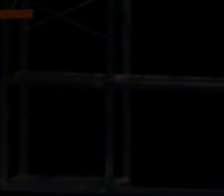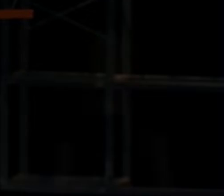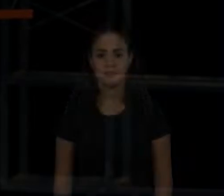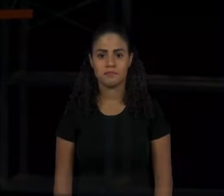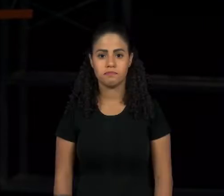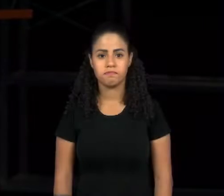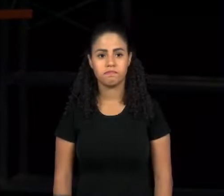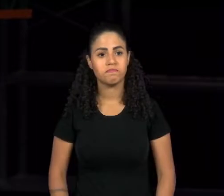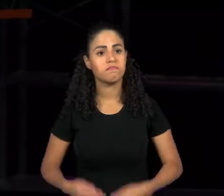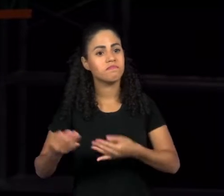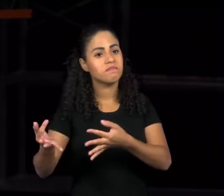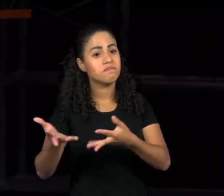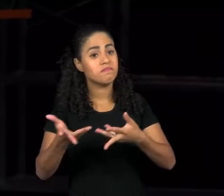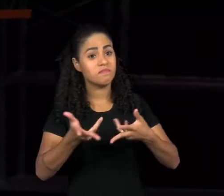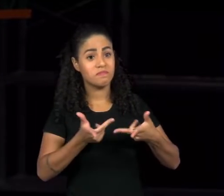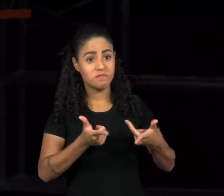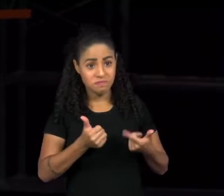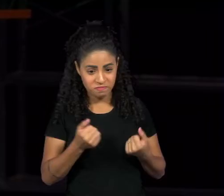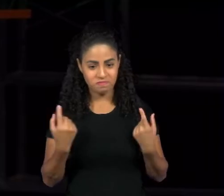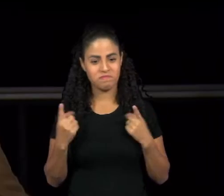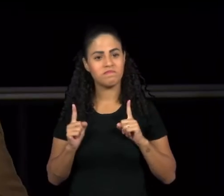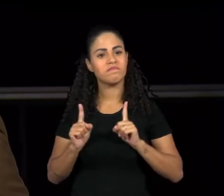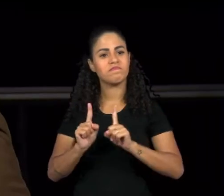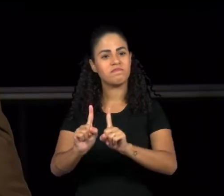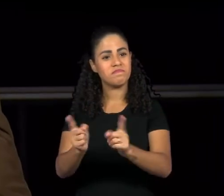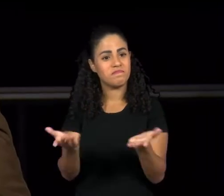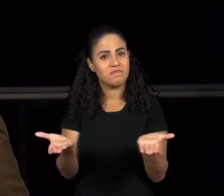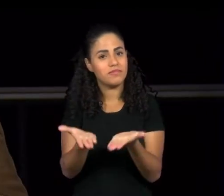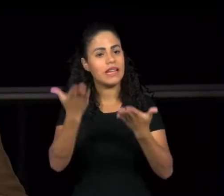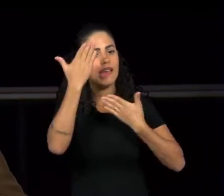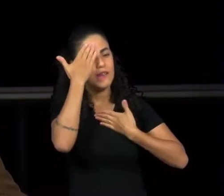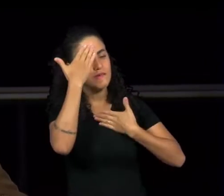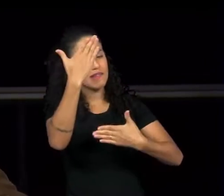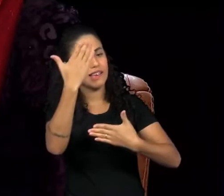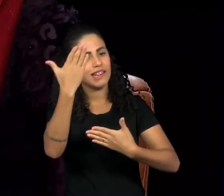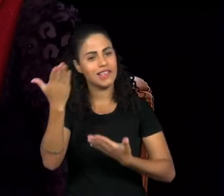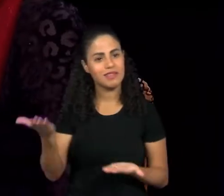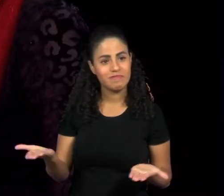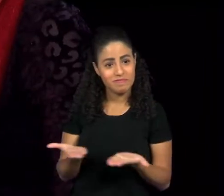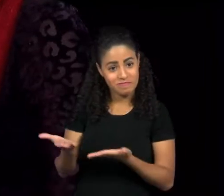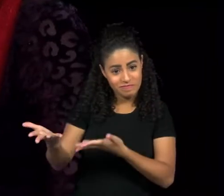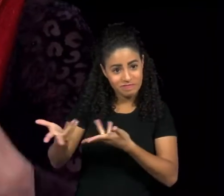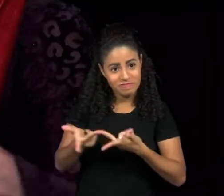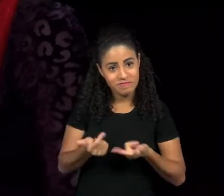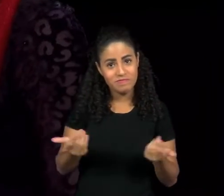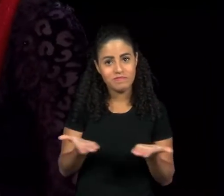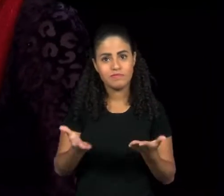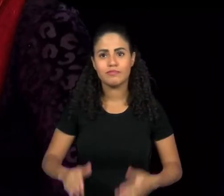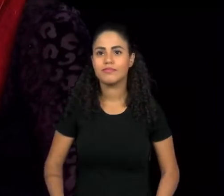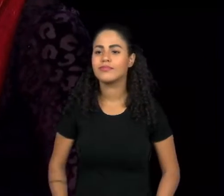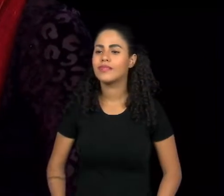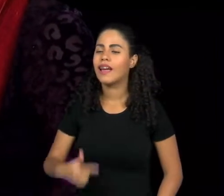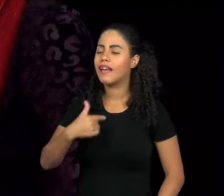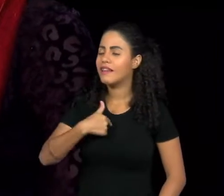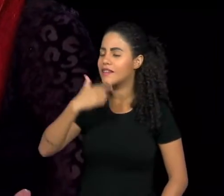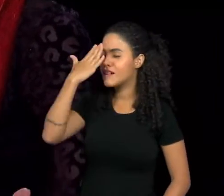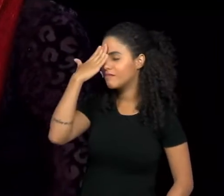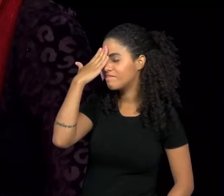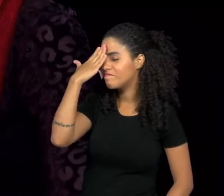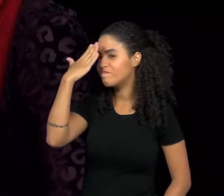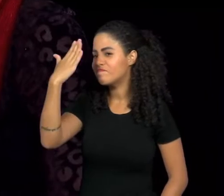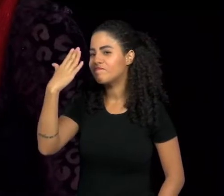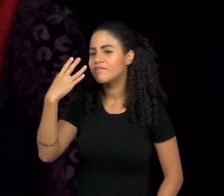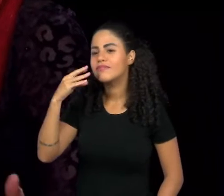Esther, seja muito bem-vinda ao Persona. Muito obrigado pela sua presença. Sou eu que agradeço e